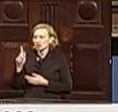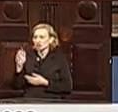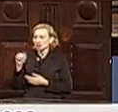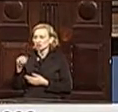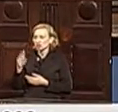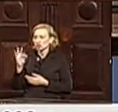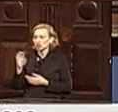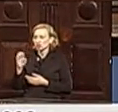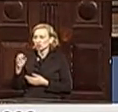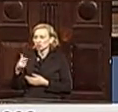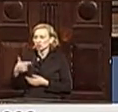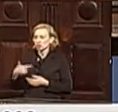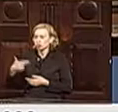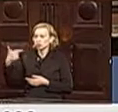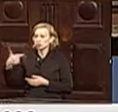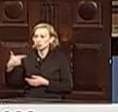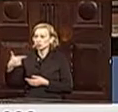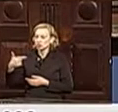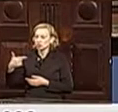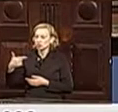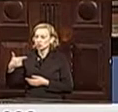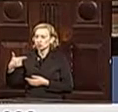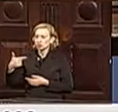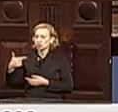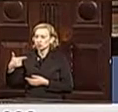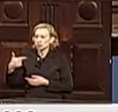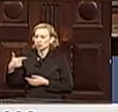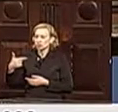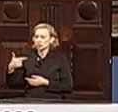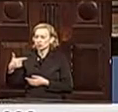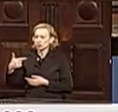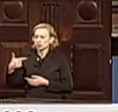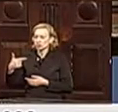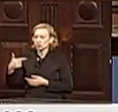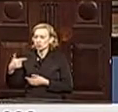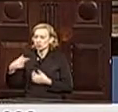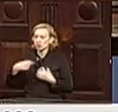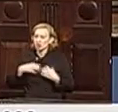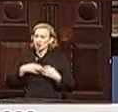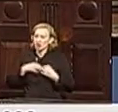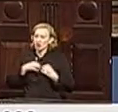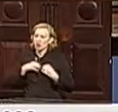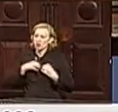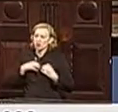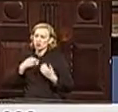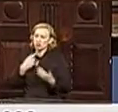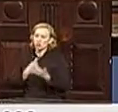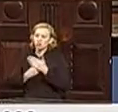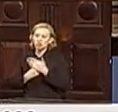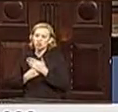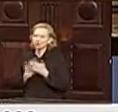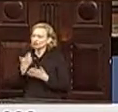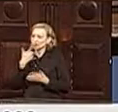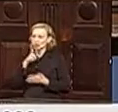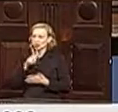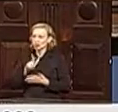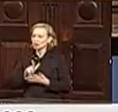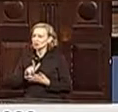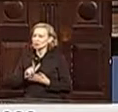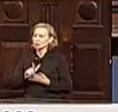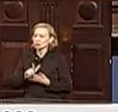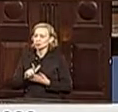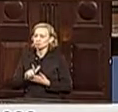AK no abdômen e o colete não conseguiu prevenir contra o